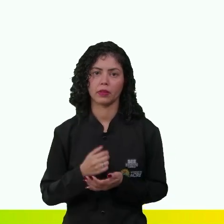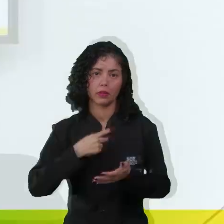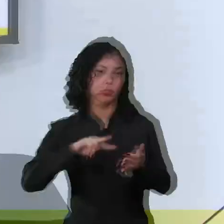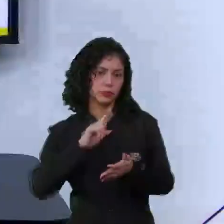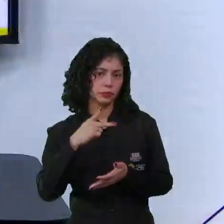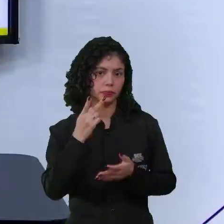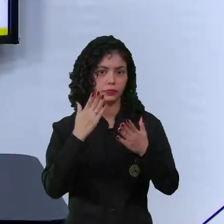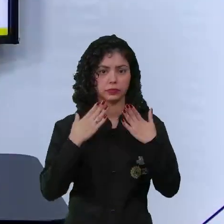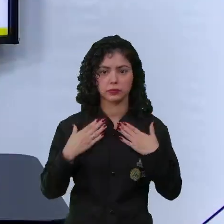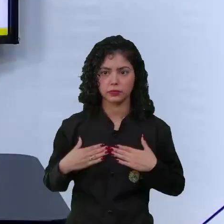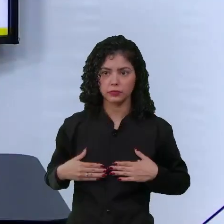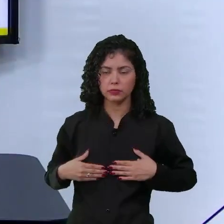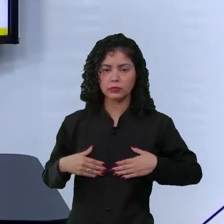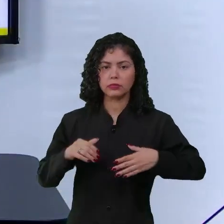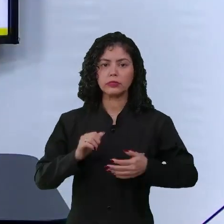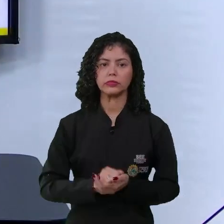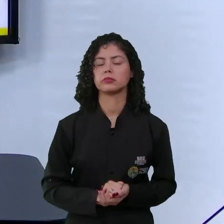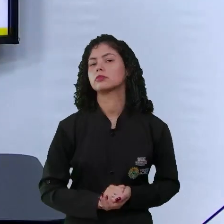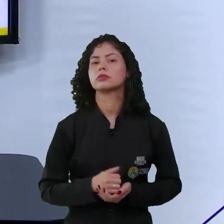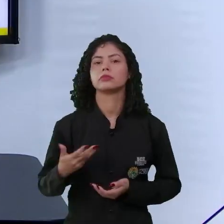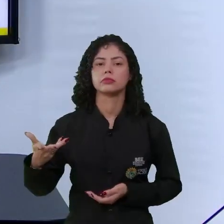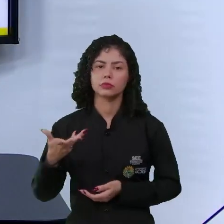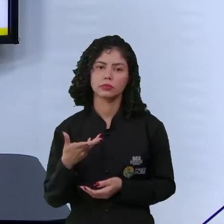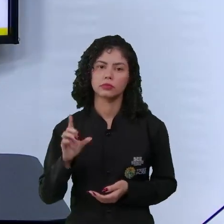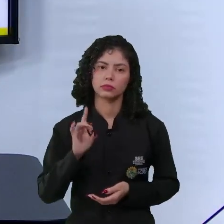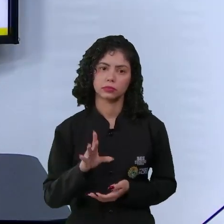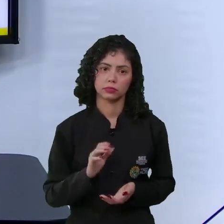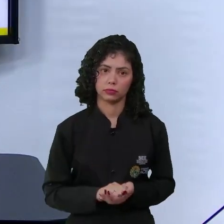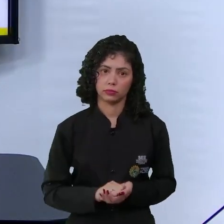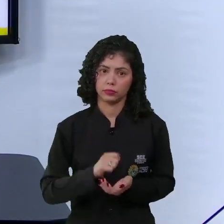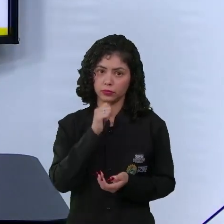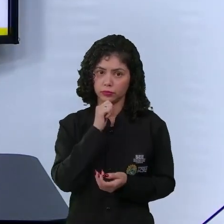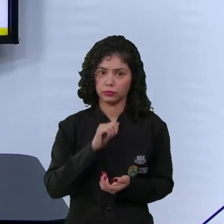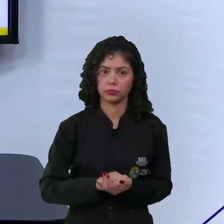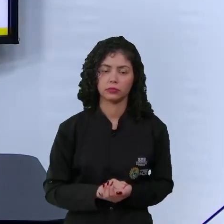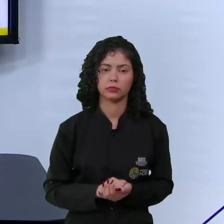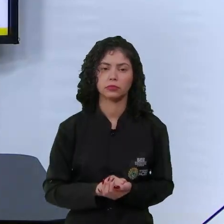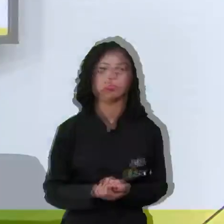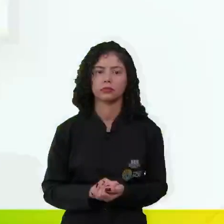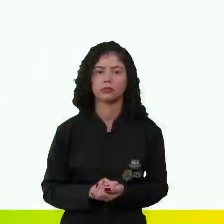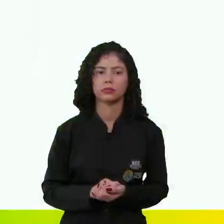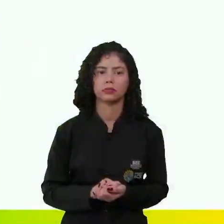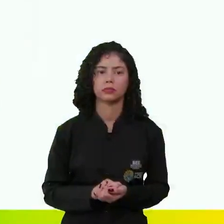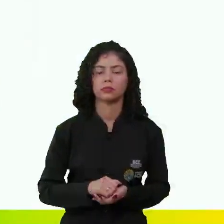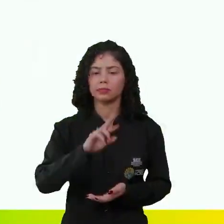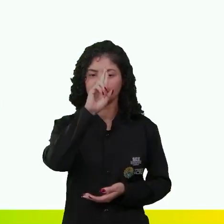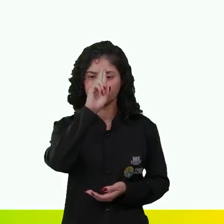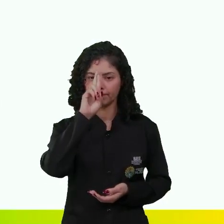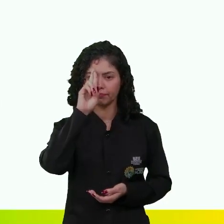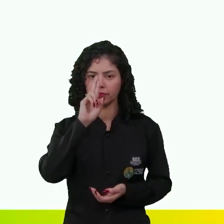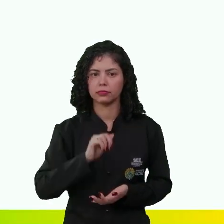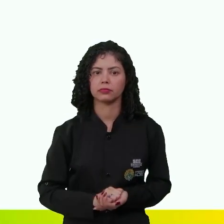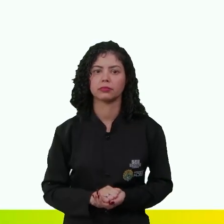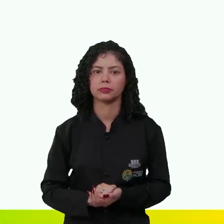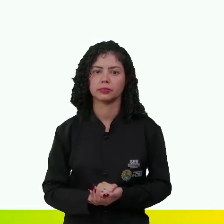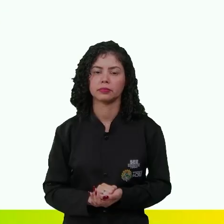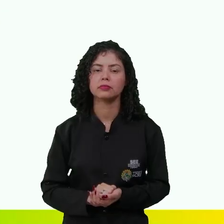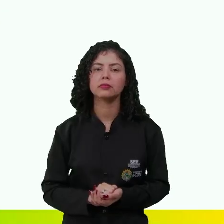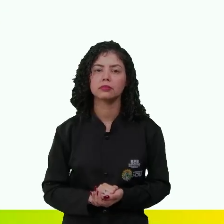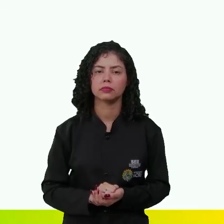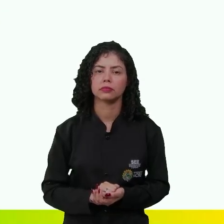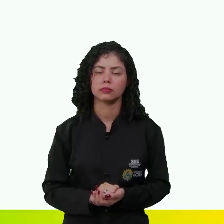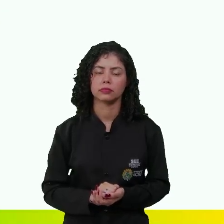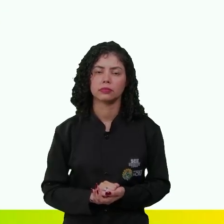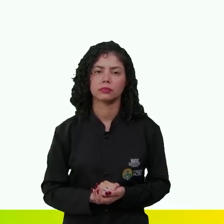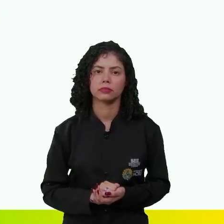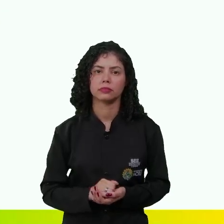falo e expresso. Basicamente isso. Além disso, eu também tenho um contexto da historicidade.